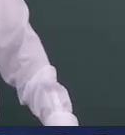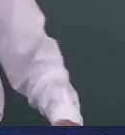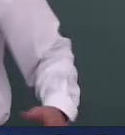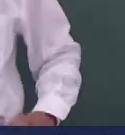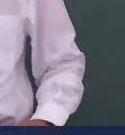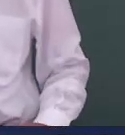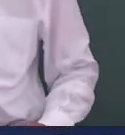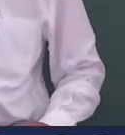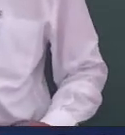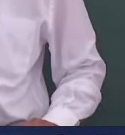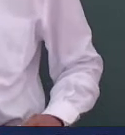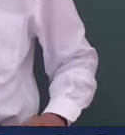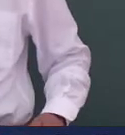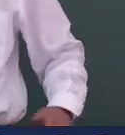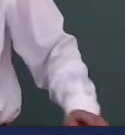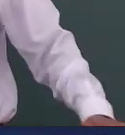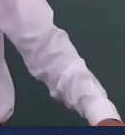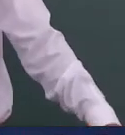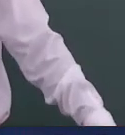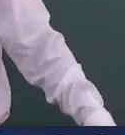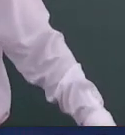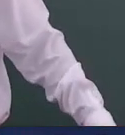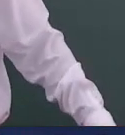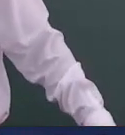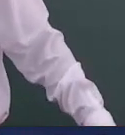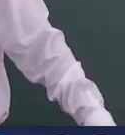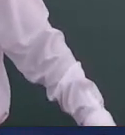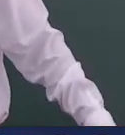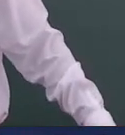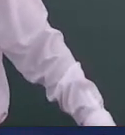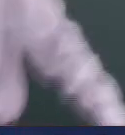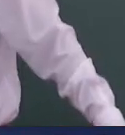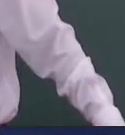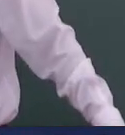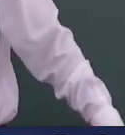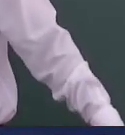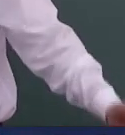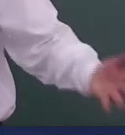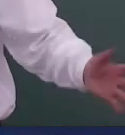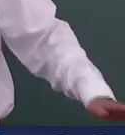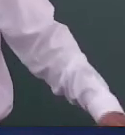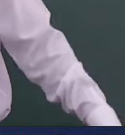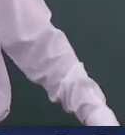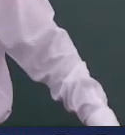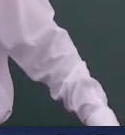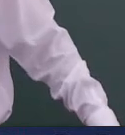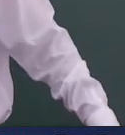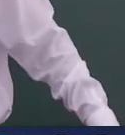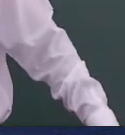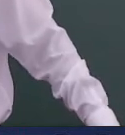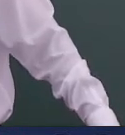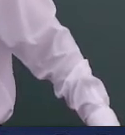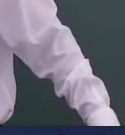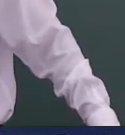Devido à intensificação do surto de coronavírus, também no Brasil agora, né? É